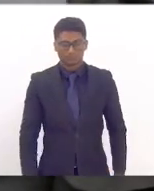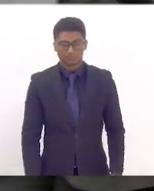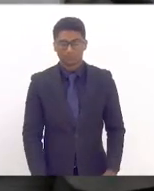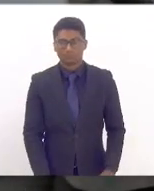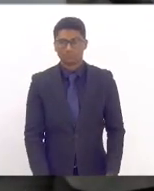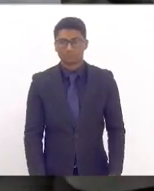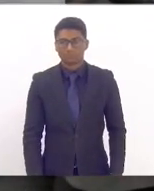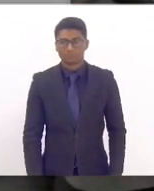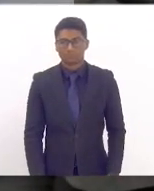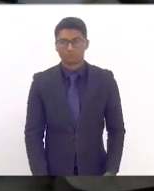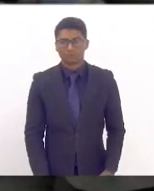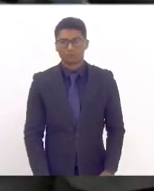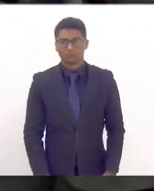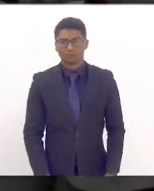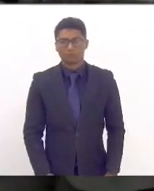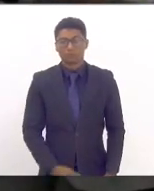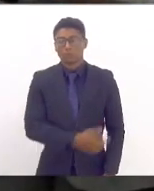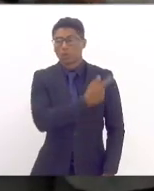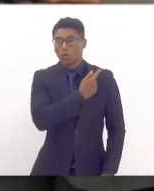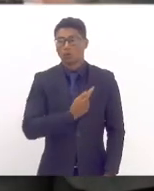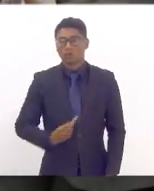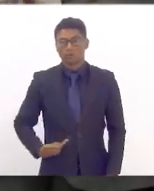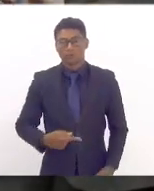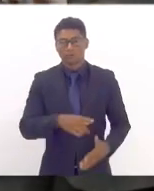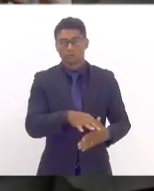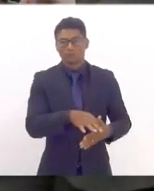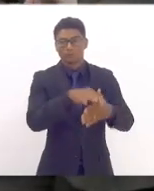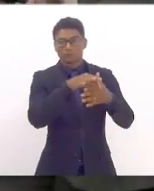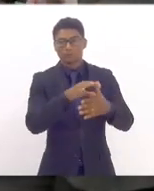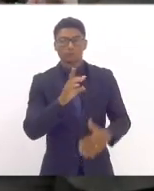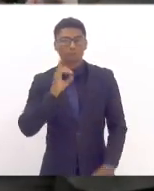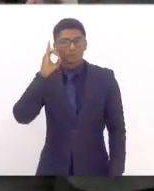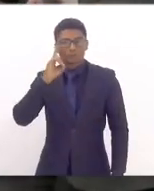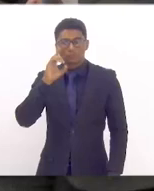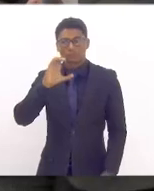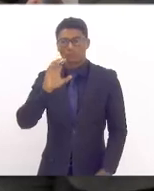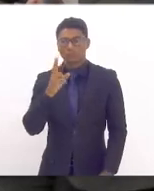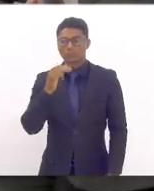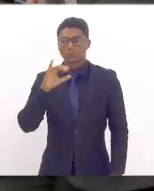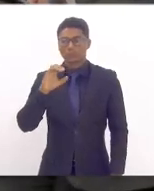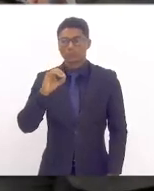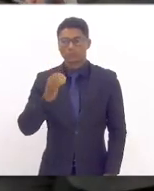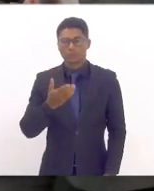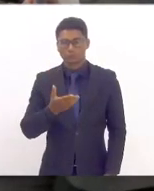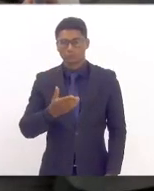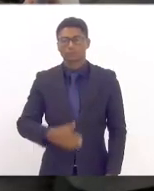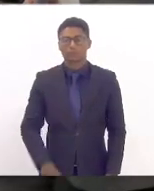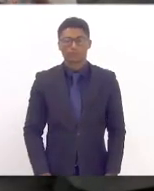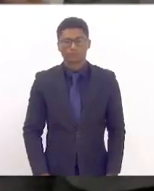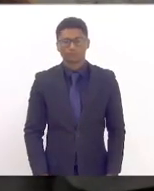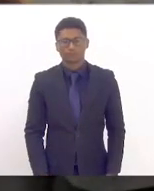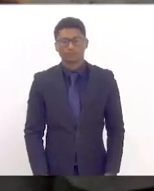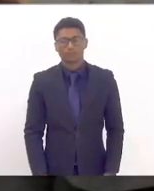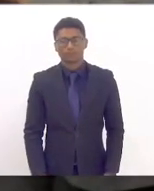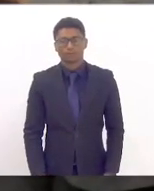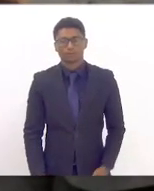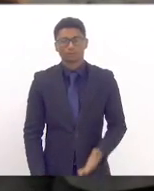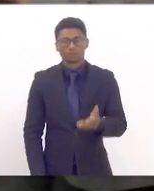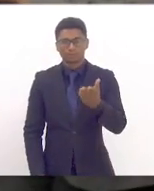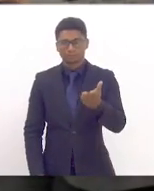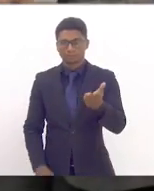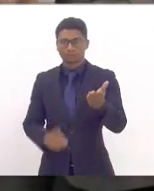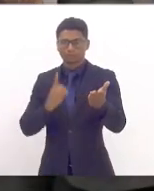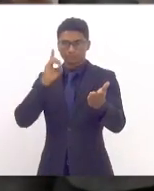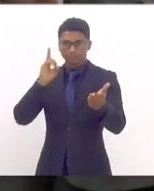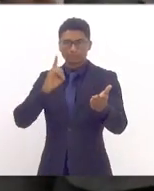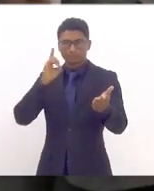do líder do governo Deputado Chico Machado vossa excelência Deputado André